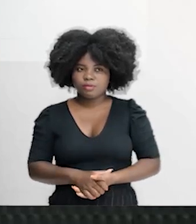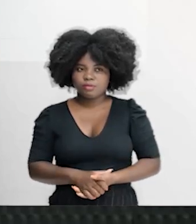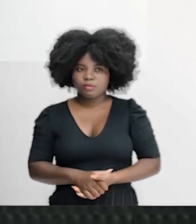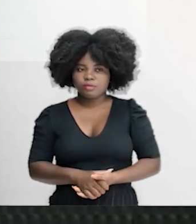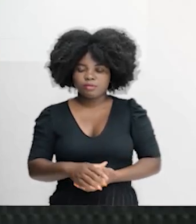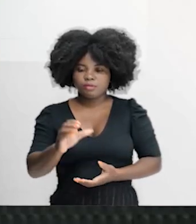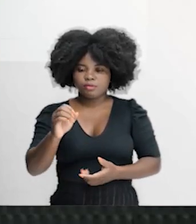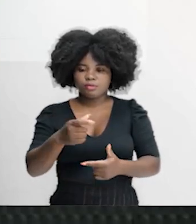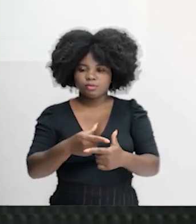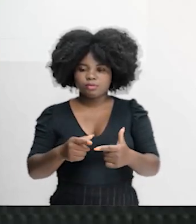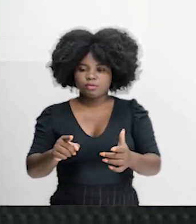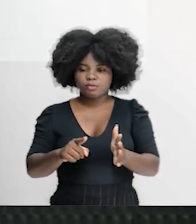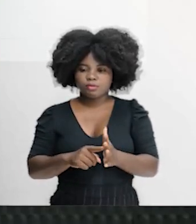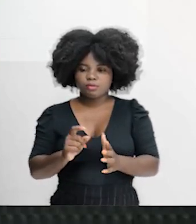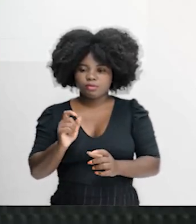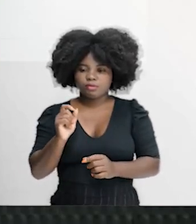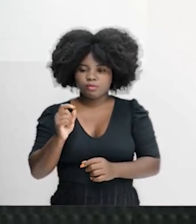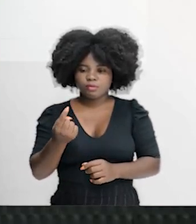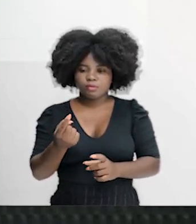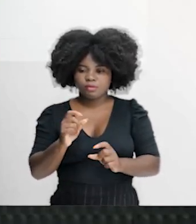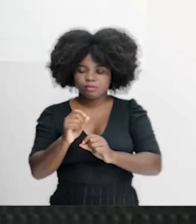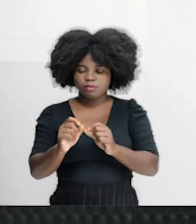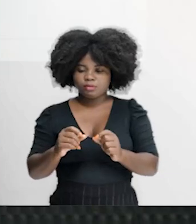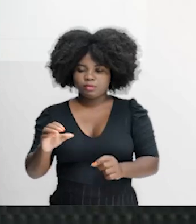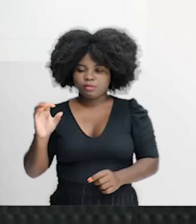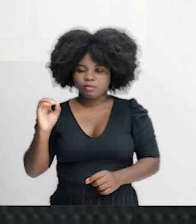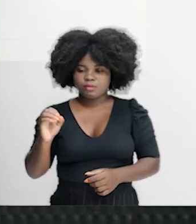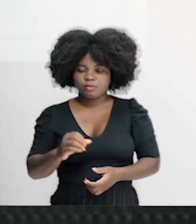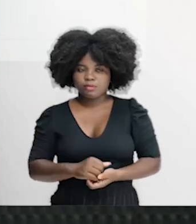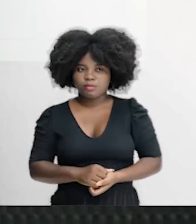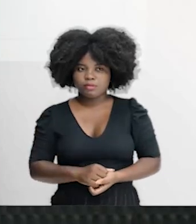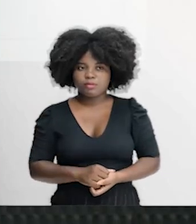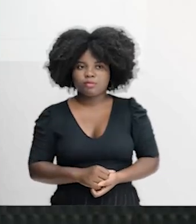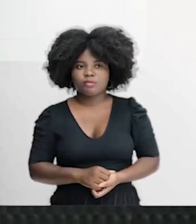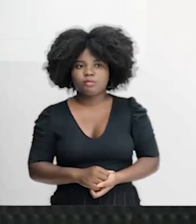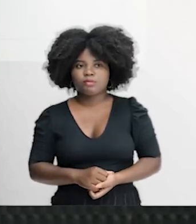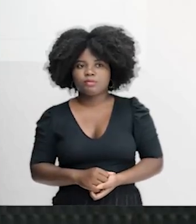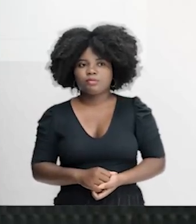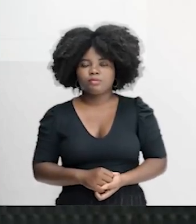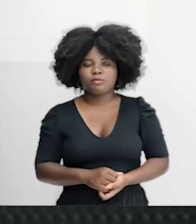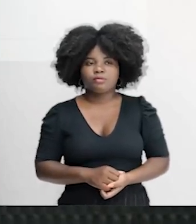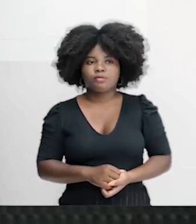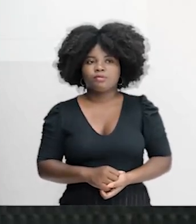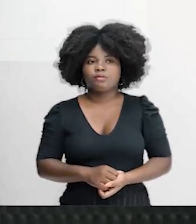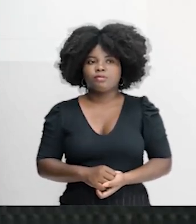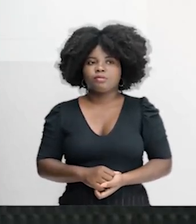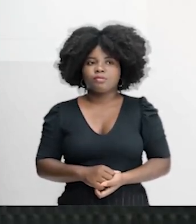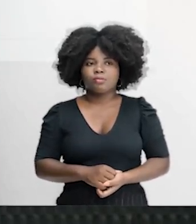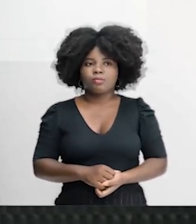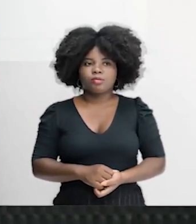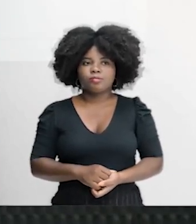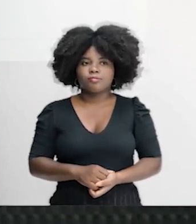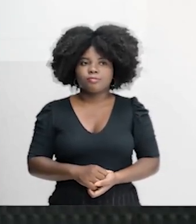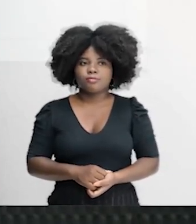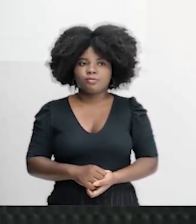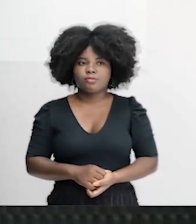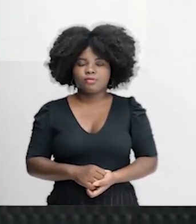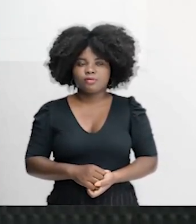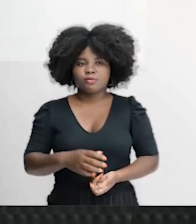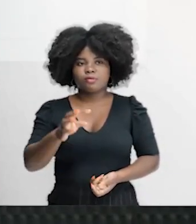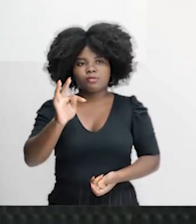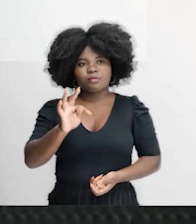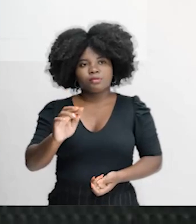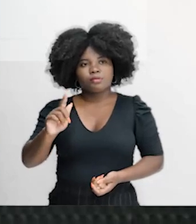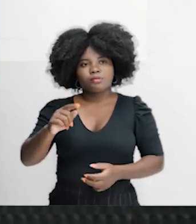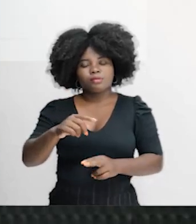Então, 0 dividido por menos 1 é 0. Beleza. É 0. Tá? E a tangente